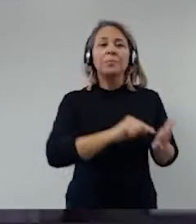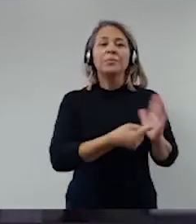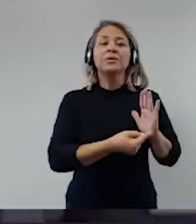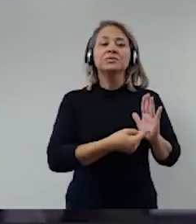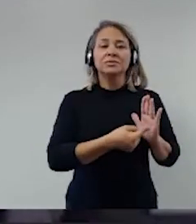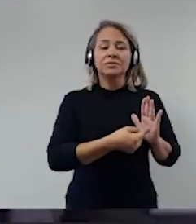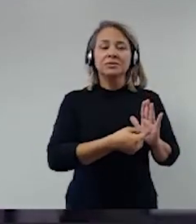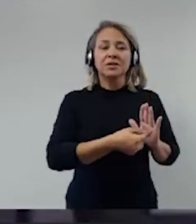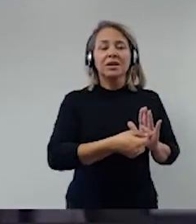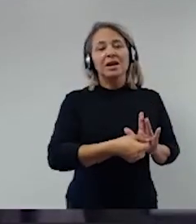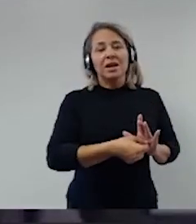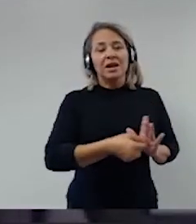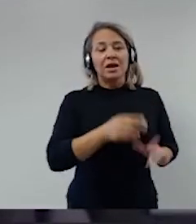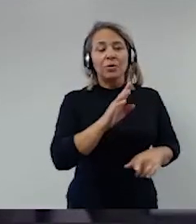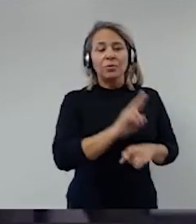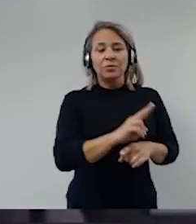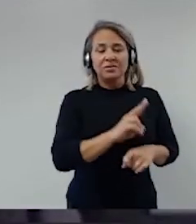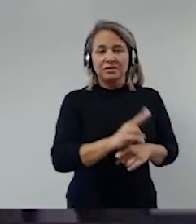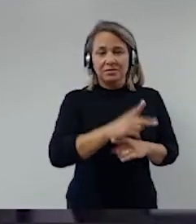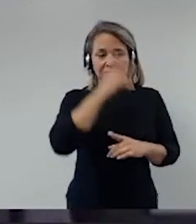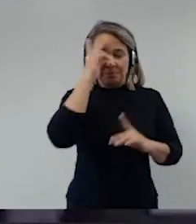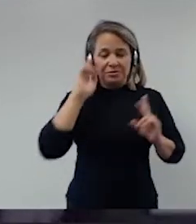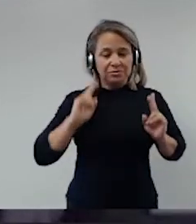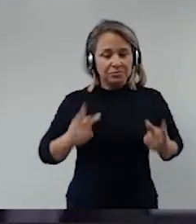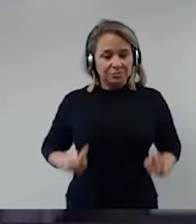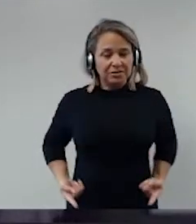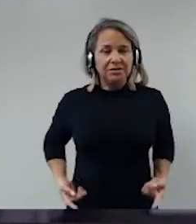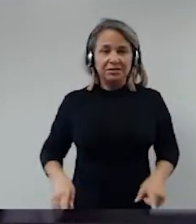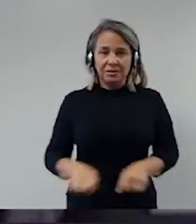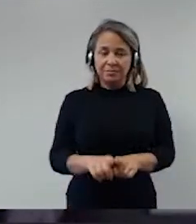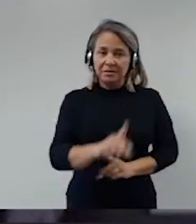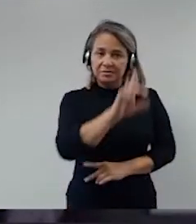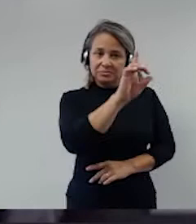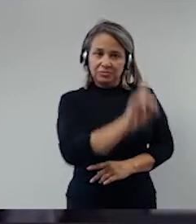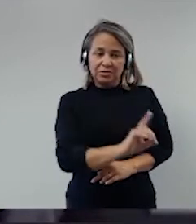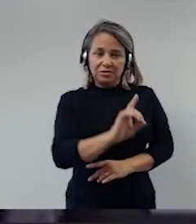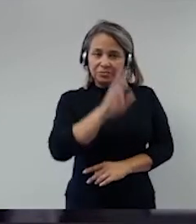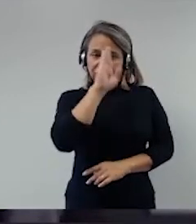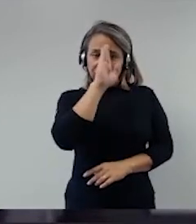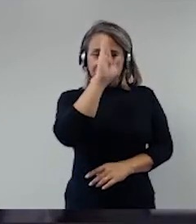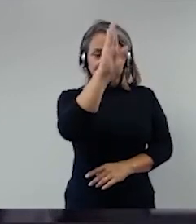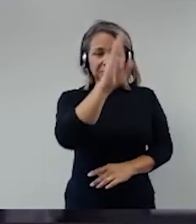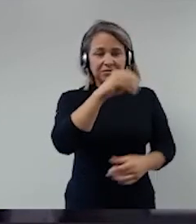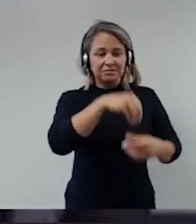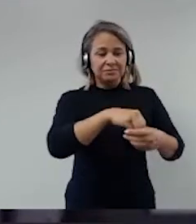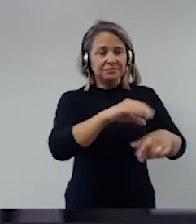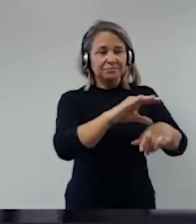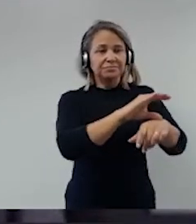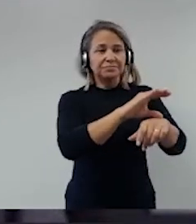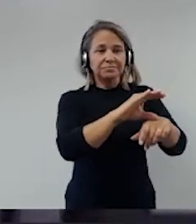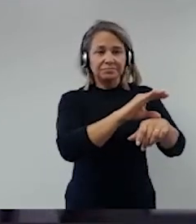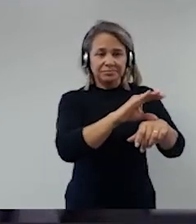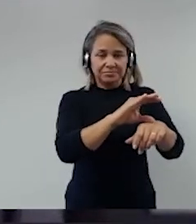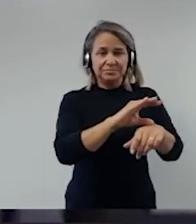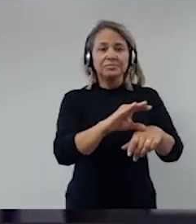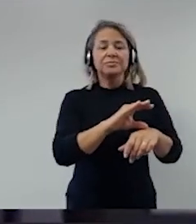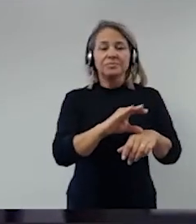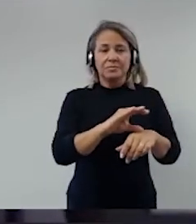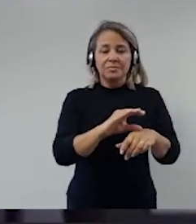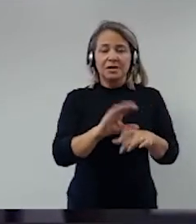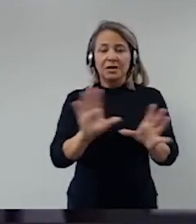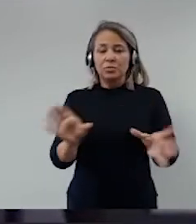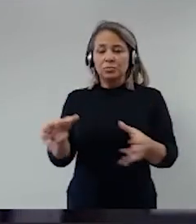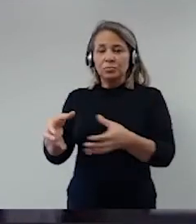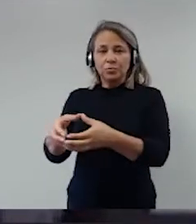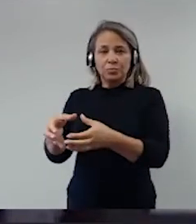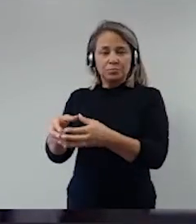pessoa humana, a proteção coletiva, ou seja, um direito fundamental institucional, um direito fundamental